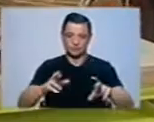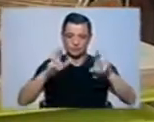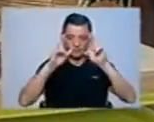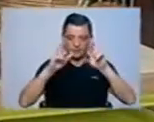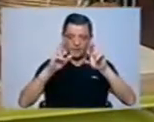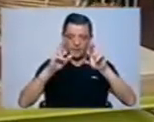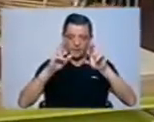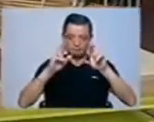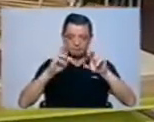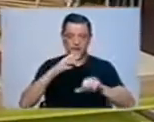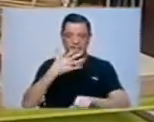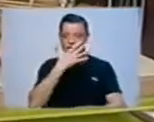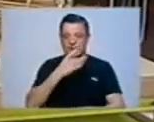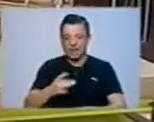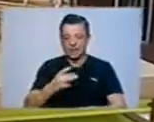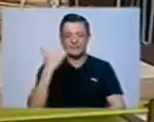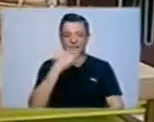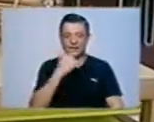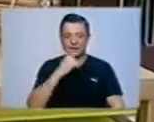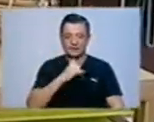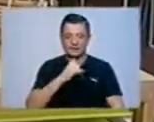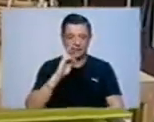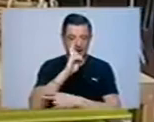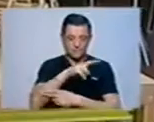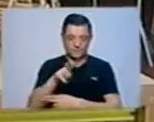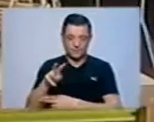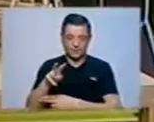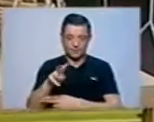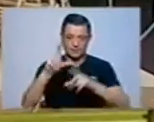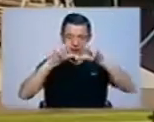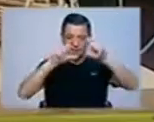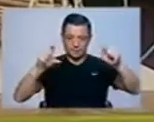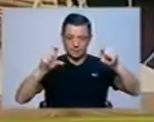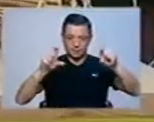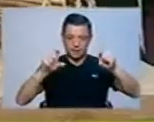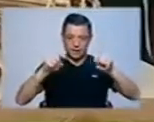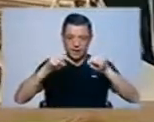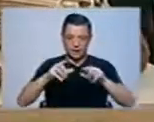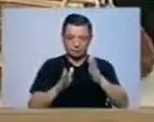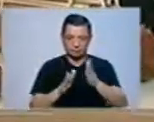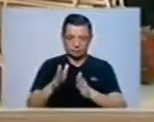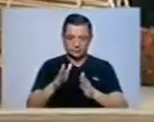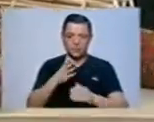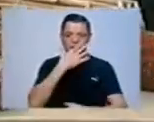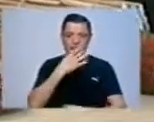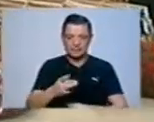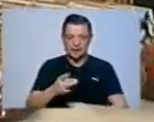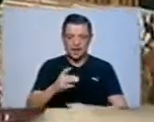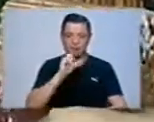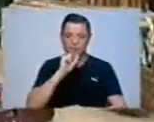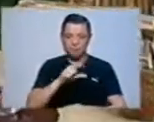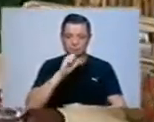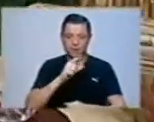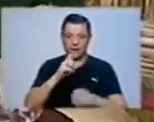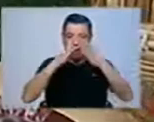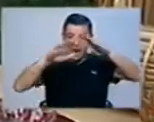representantes. Obrigado. Obrigada. A próxima foi fazer uma visita à empresa centenária de porcelana portuguesa que celebra o Natal como ninguém. E lá pode encontrar